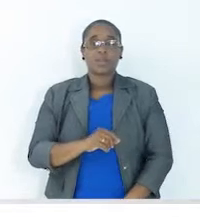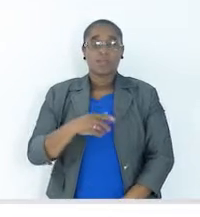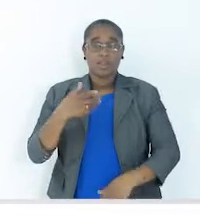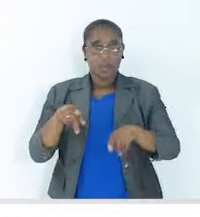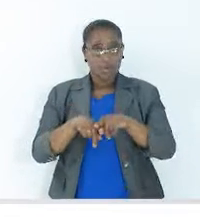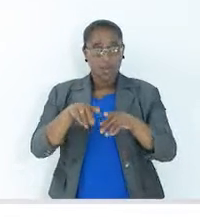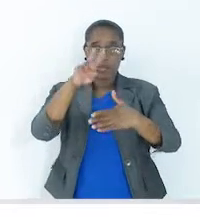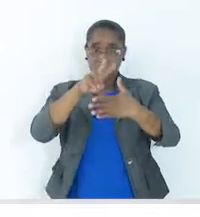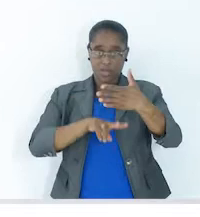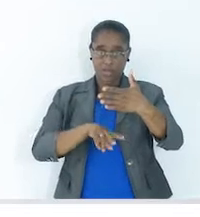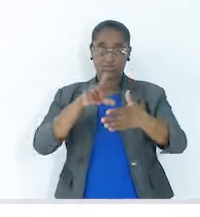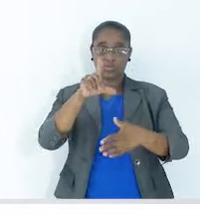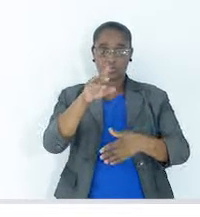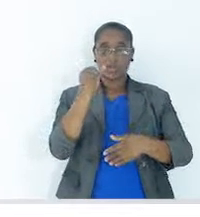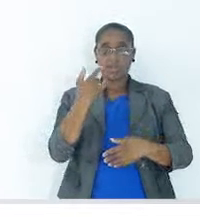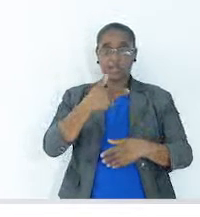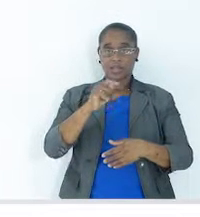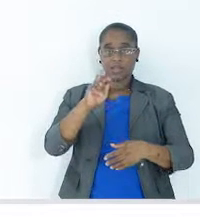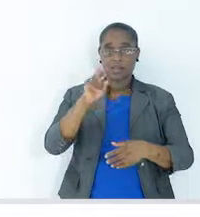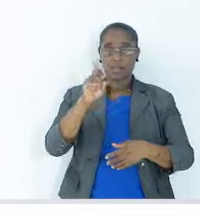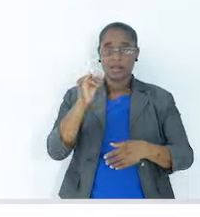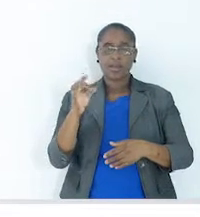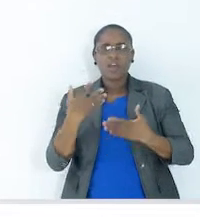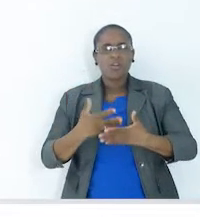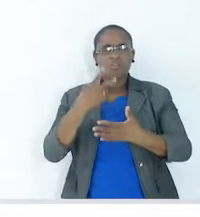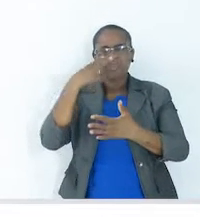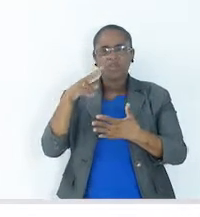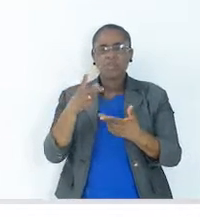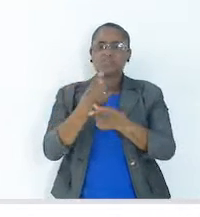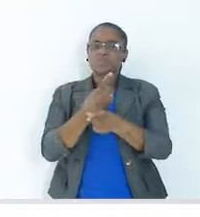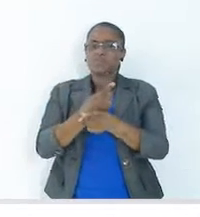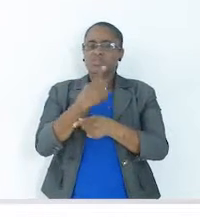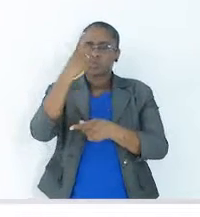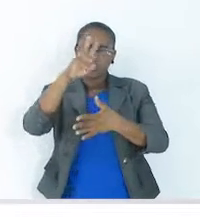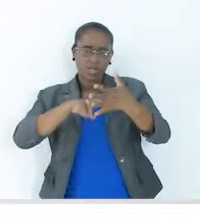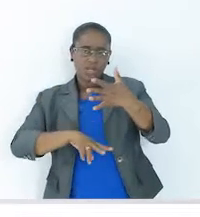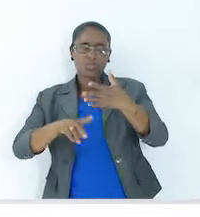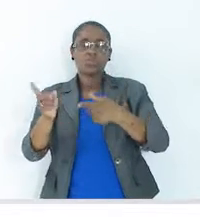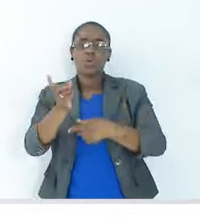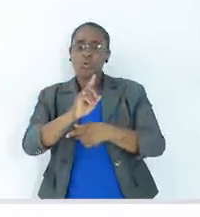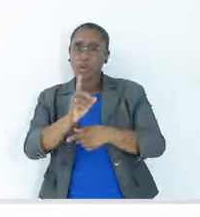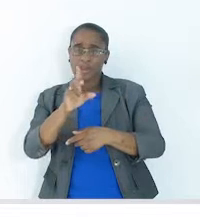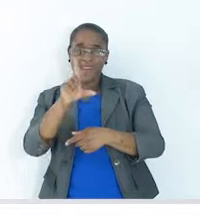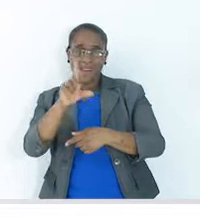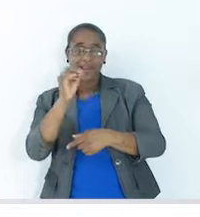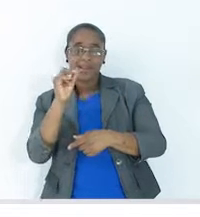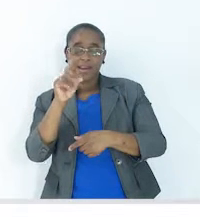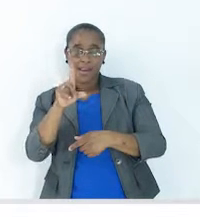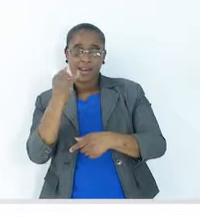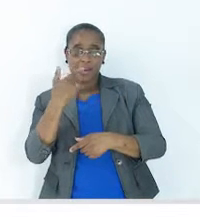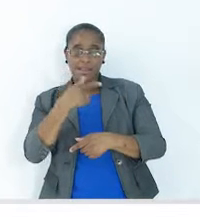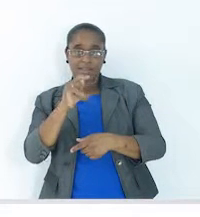texto literário, vamos ver agora as características de um texto não literário. Tem uma única